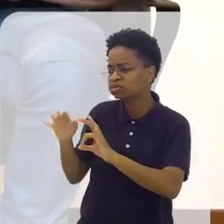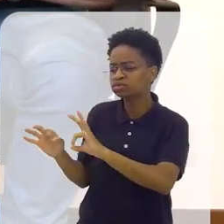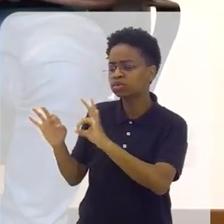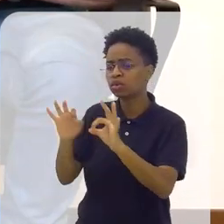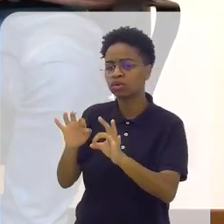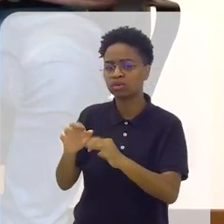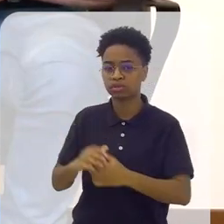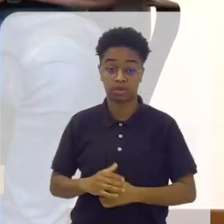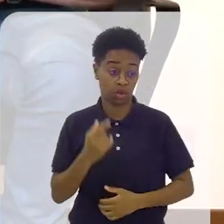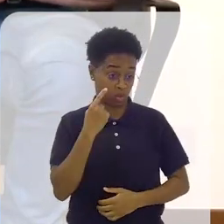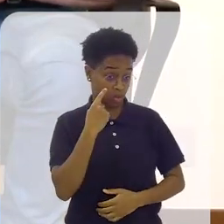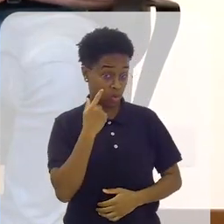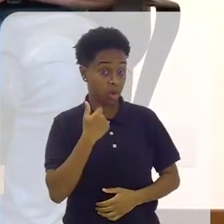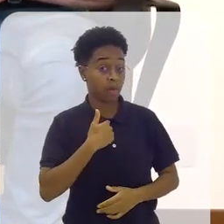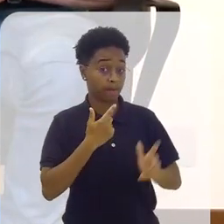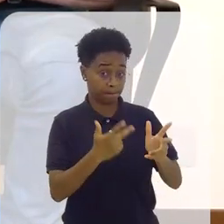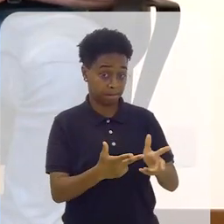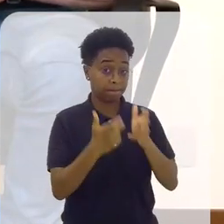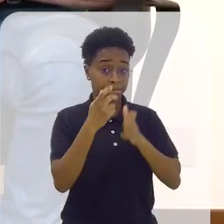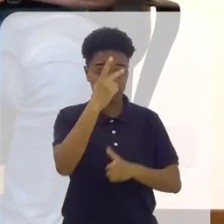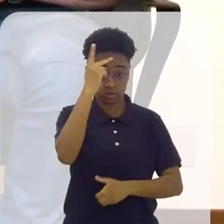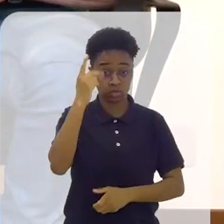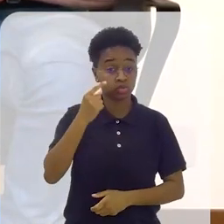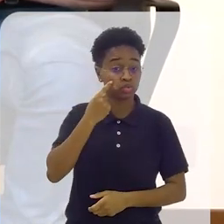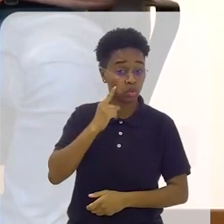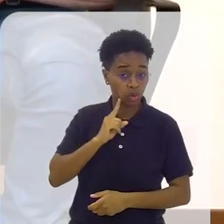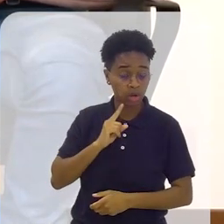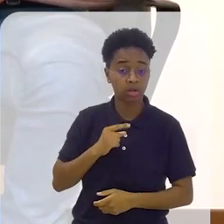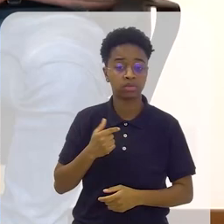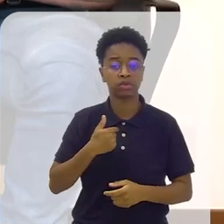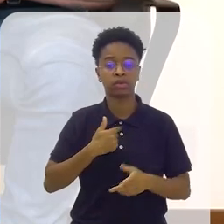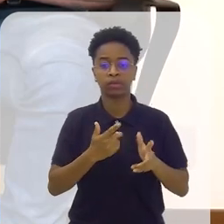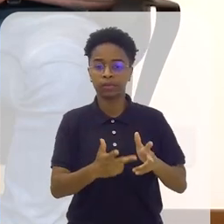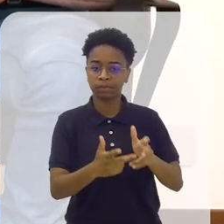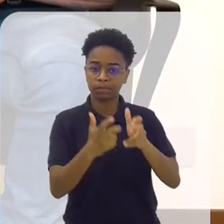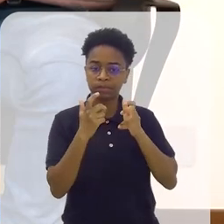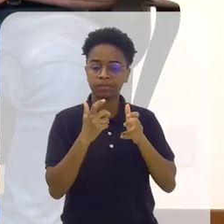estão recebendo a peça? Olha, eu vi pessoas chorando, eu